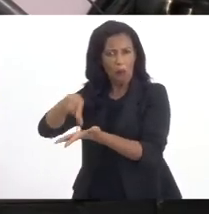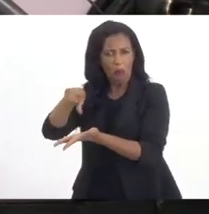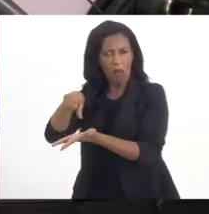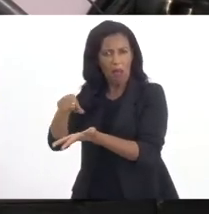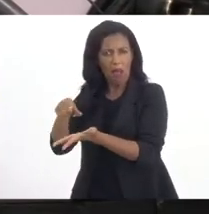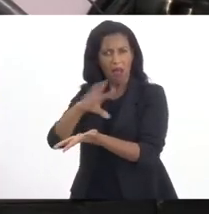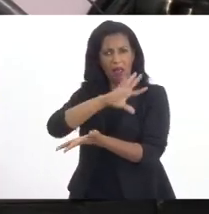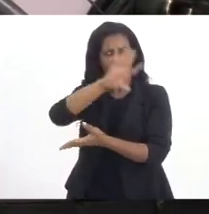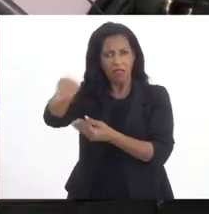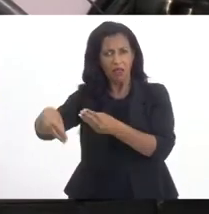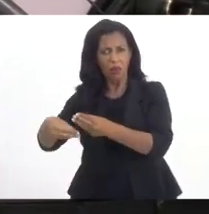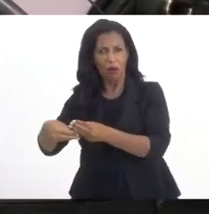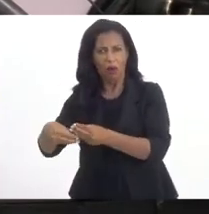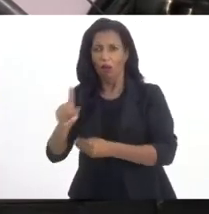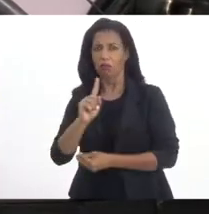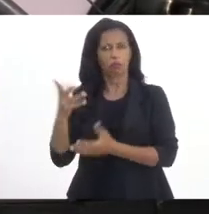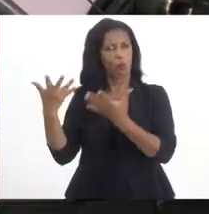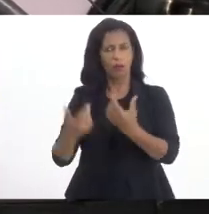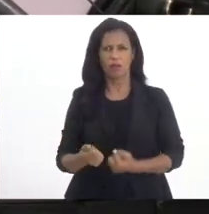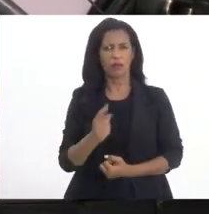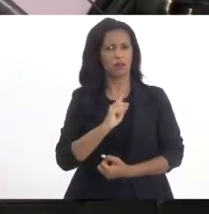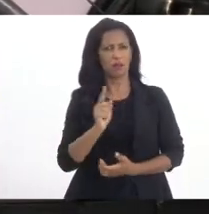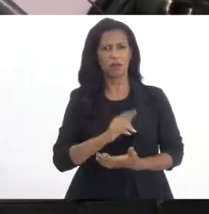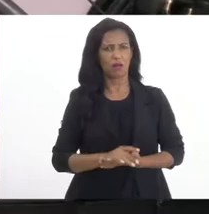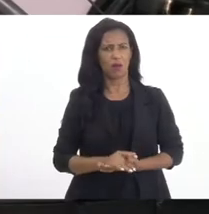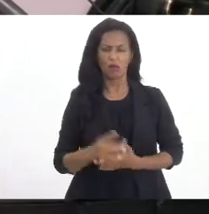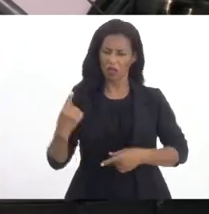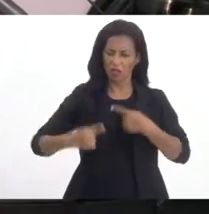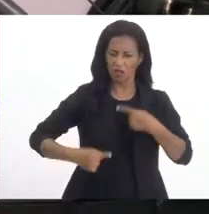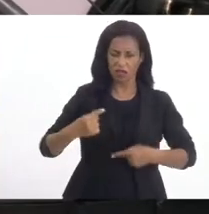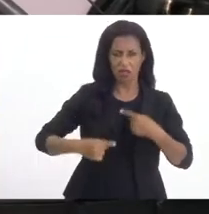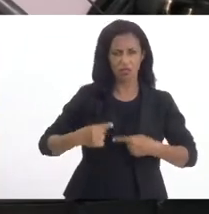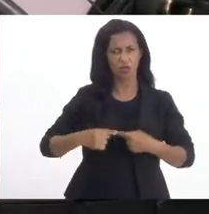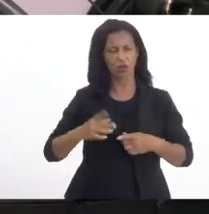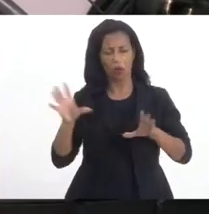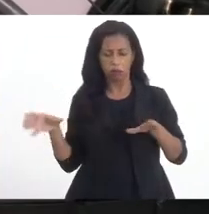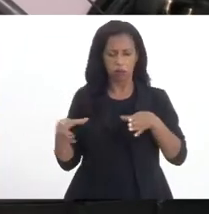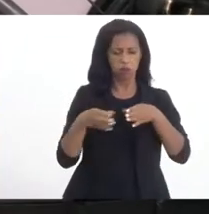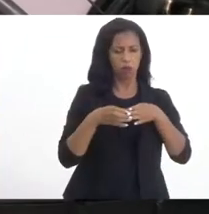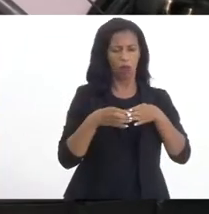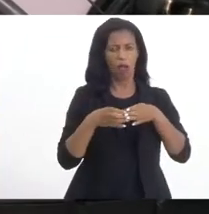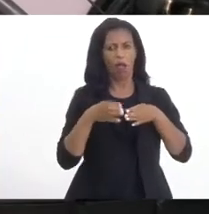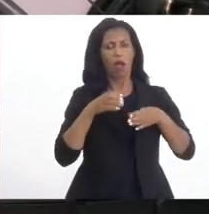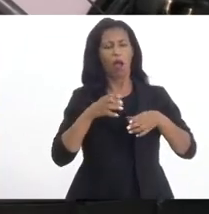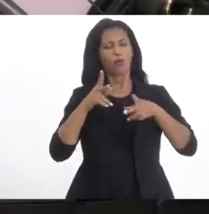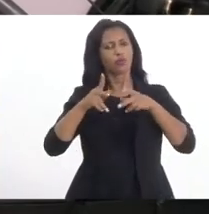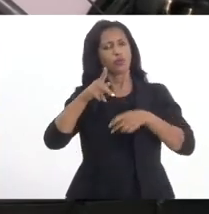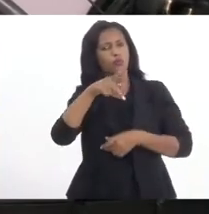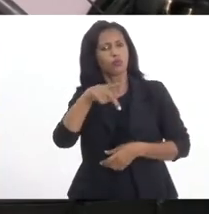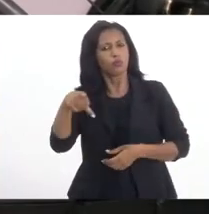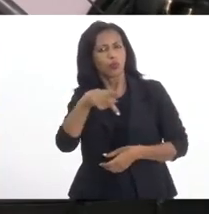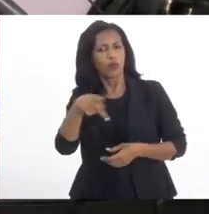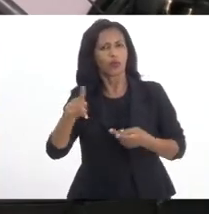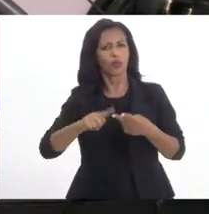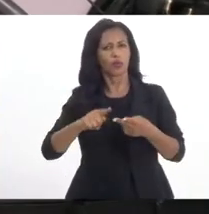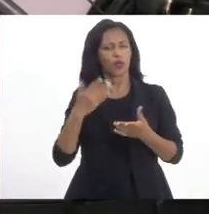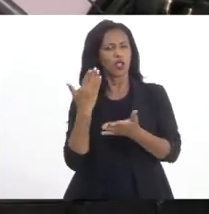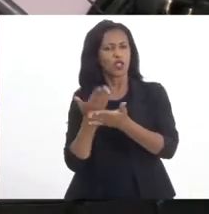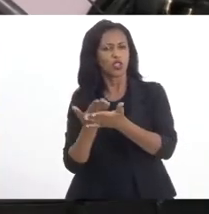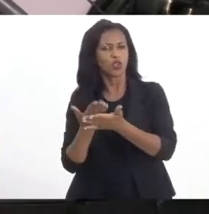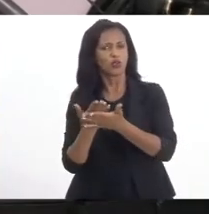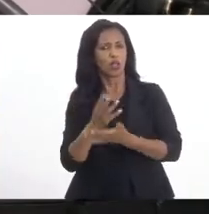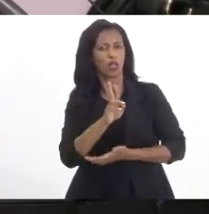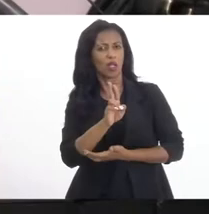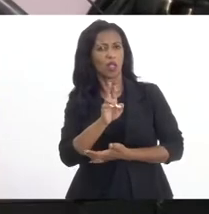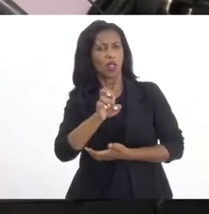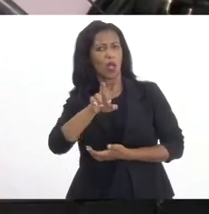êxodo na Zona Oeste. Não aceitamos isso. E essa discussão ficou restrita ao corpo de professores, estudantes, reitores